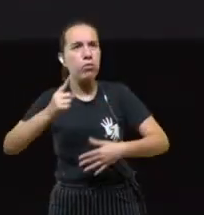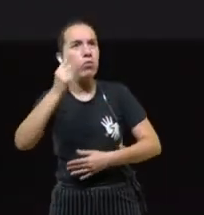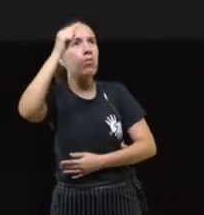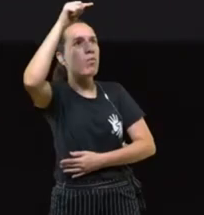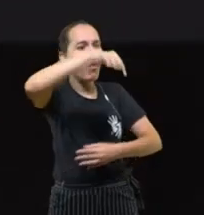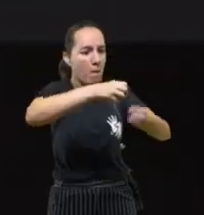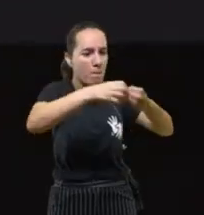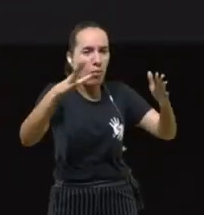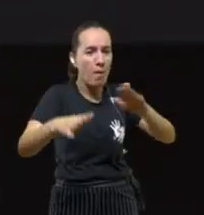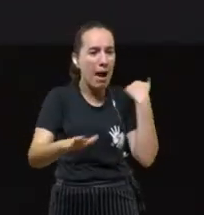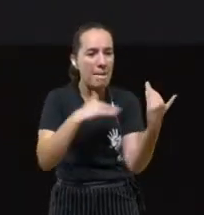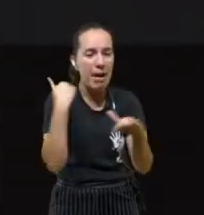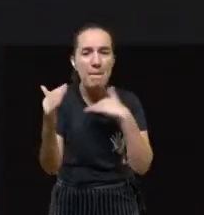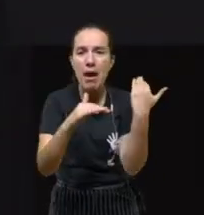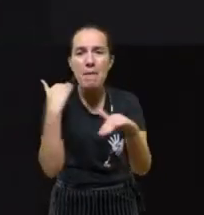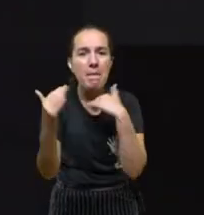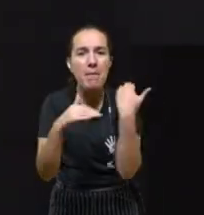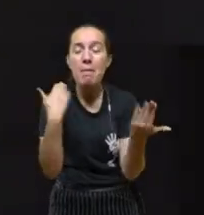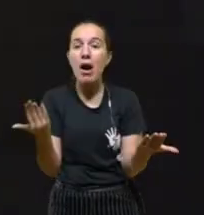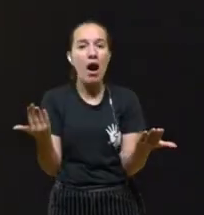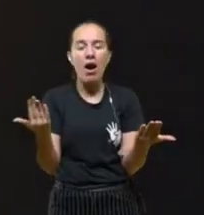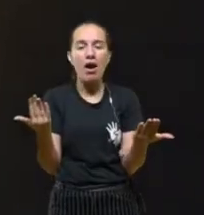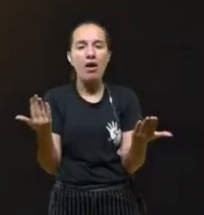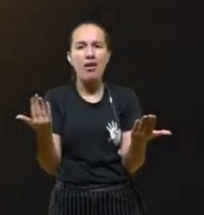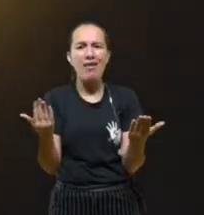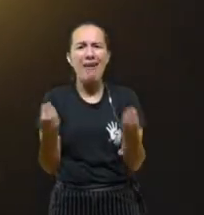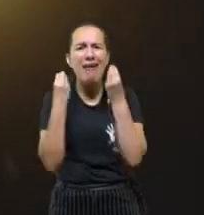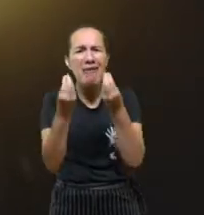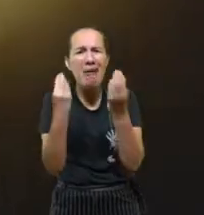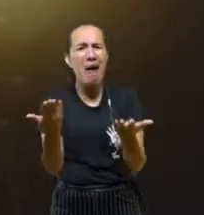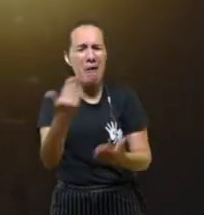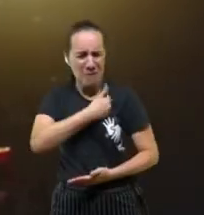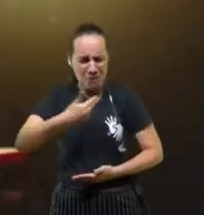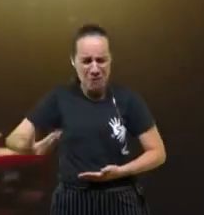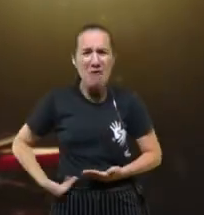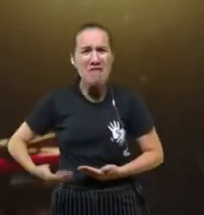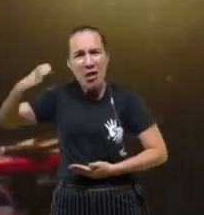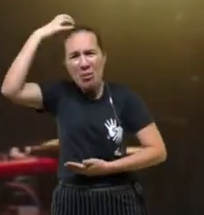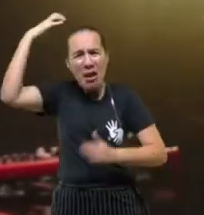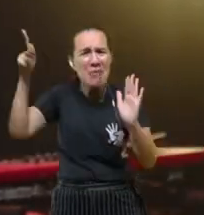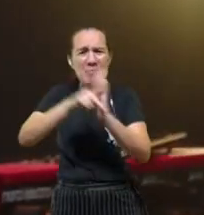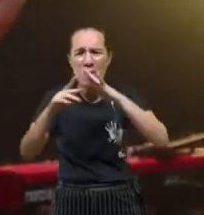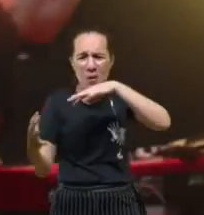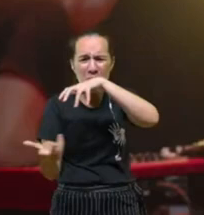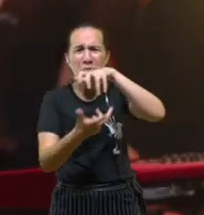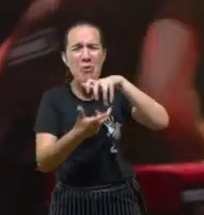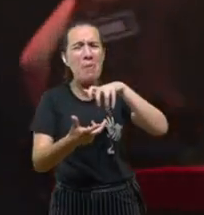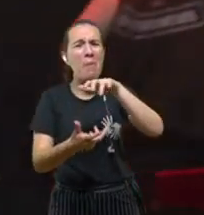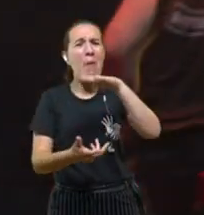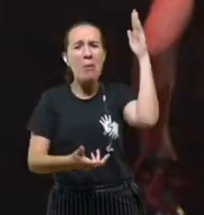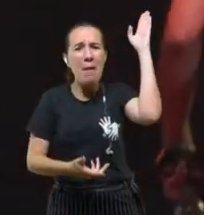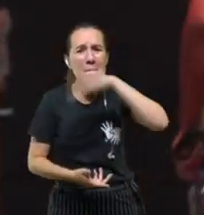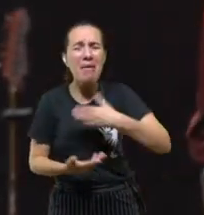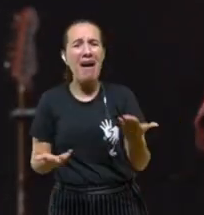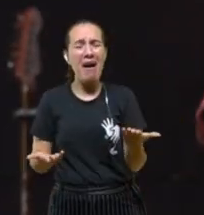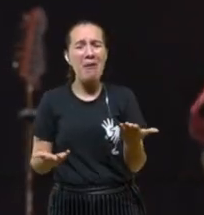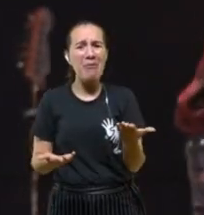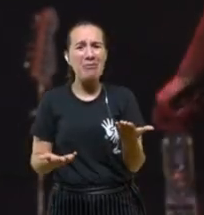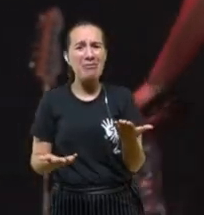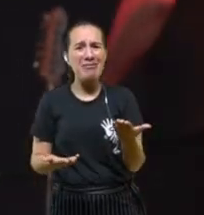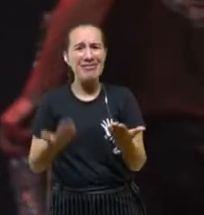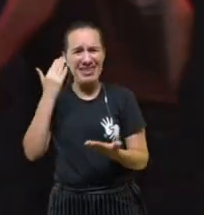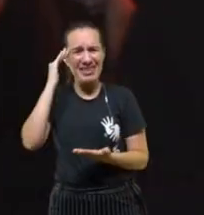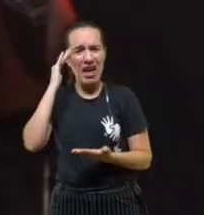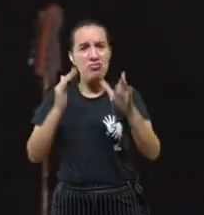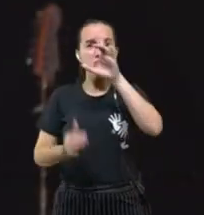espírito de Babilônia, esse é o espírito dos governos, dos reis da terra e os juízos